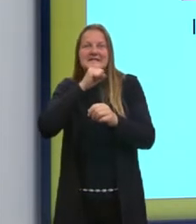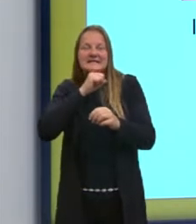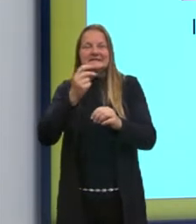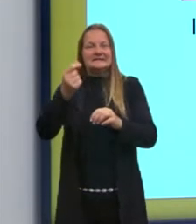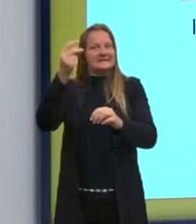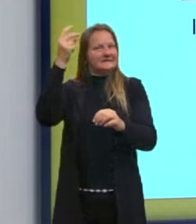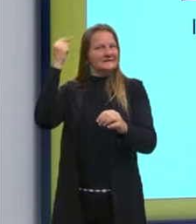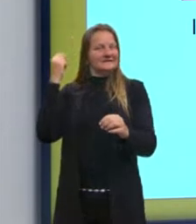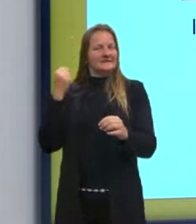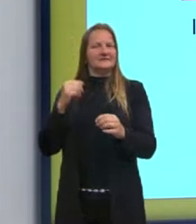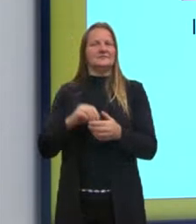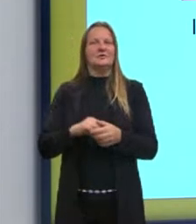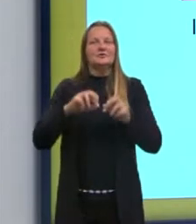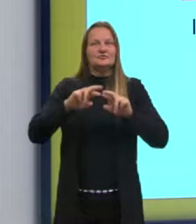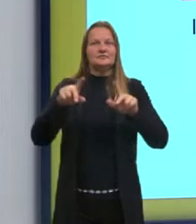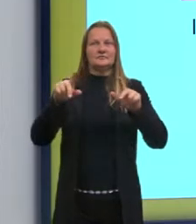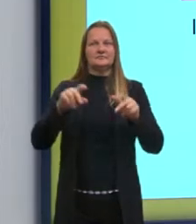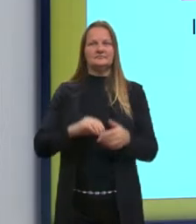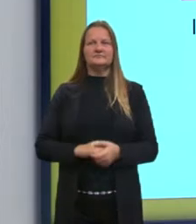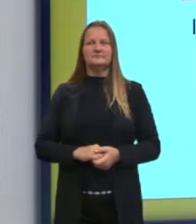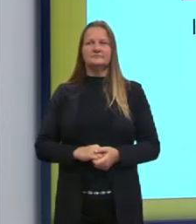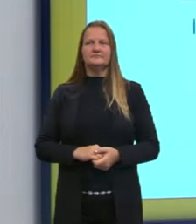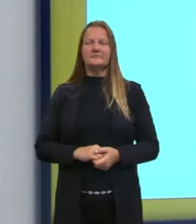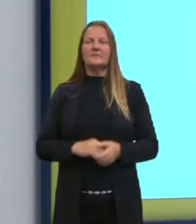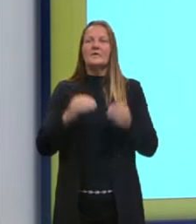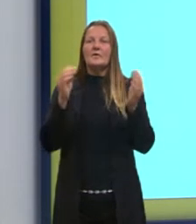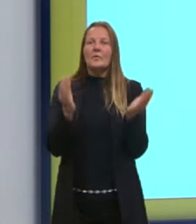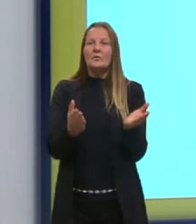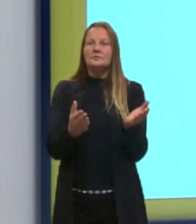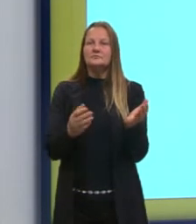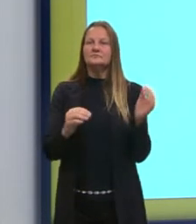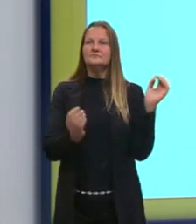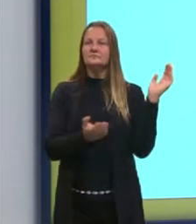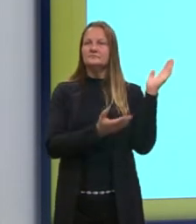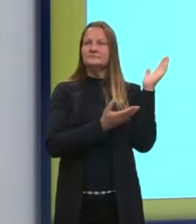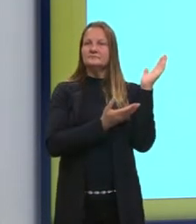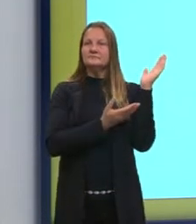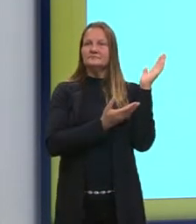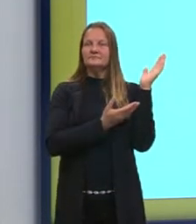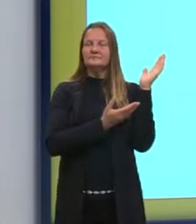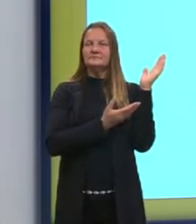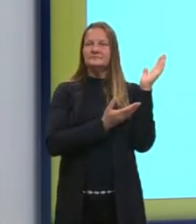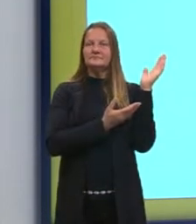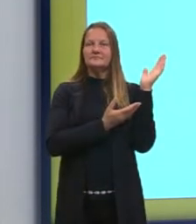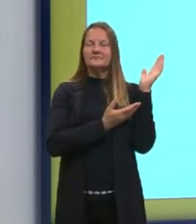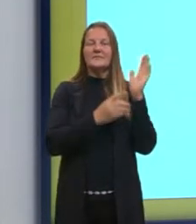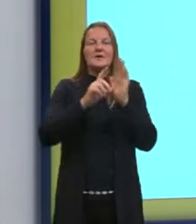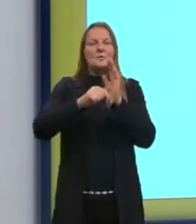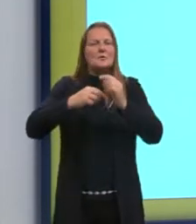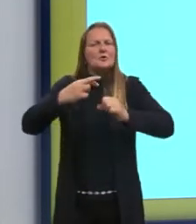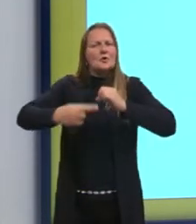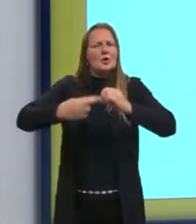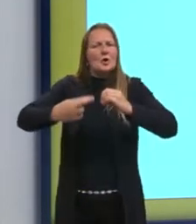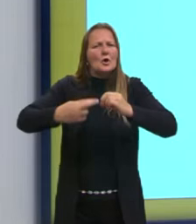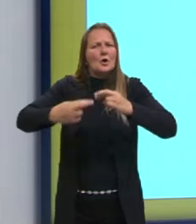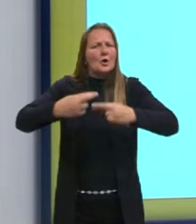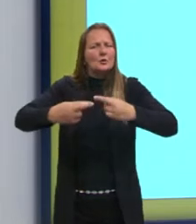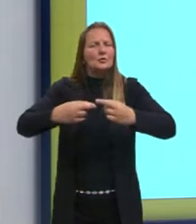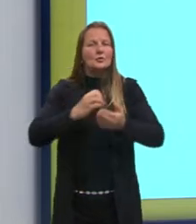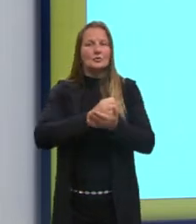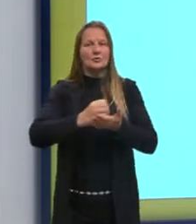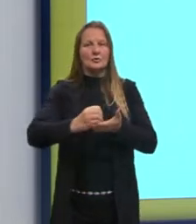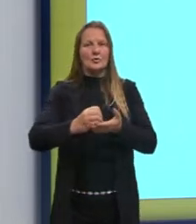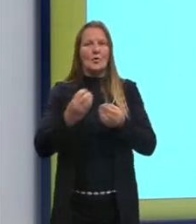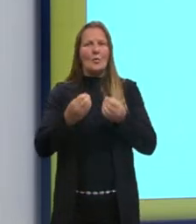integrantes né diferentes então depois que a gente vê as reações orgânicas a gente vai entender